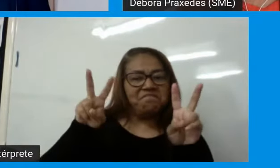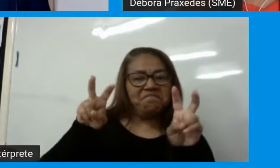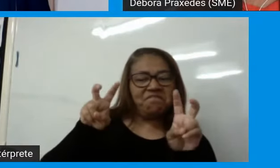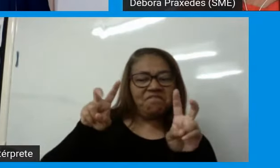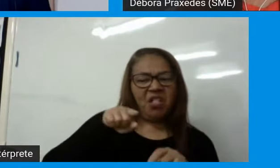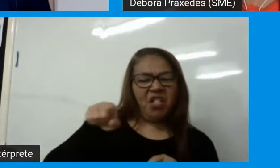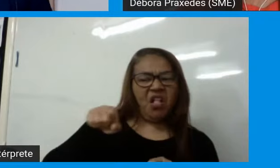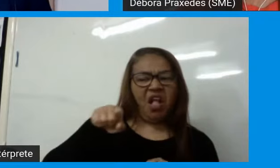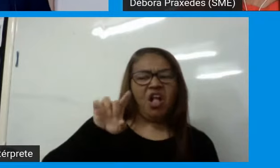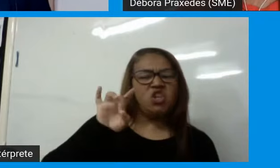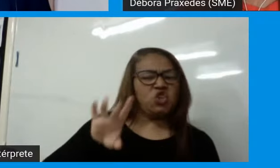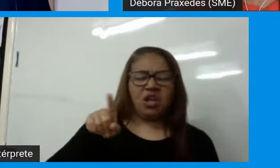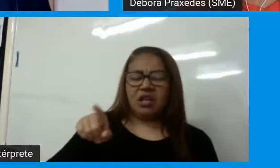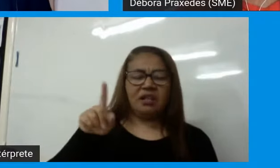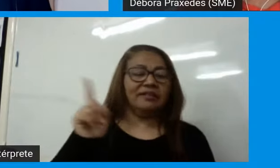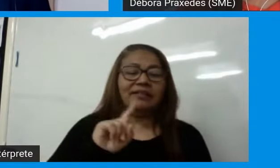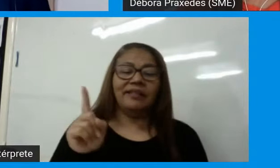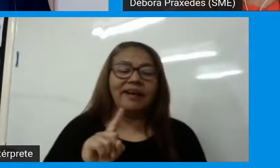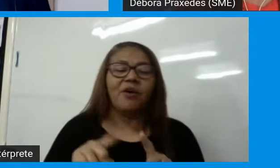infantil, o básico. Obrigado.